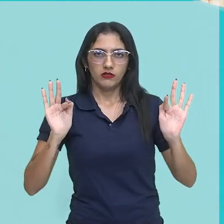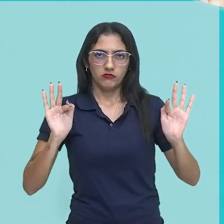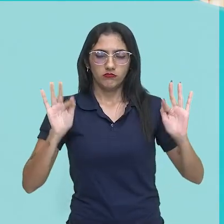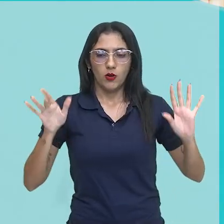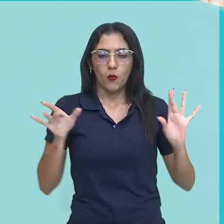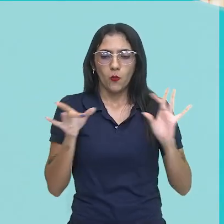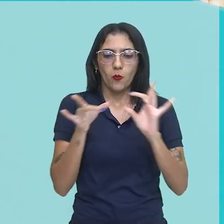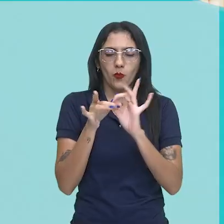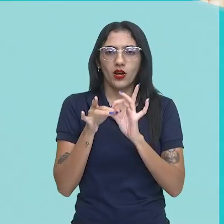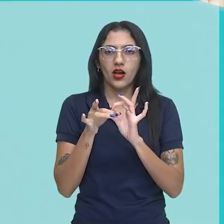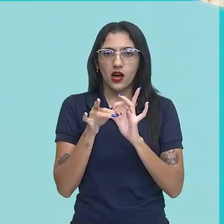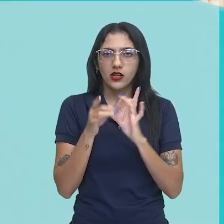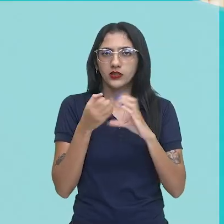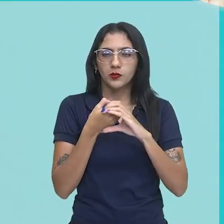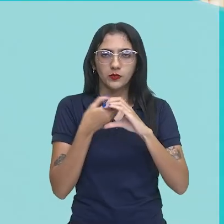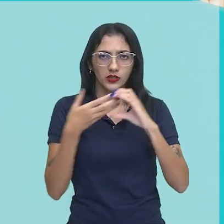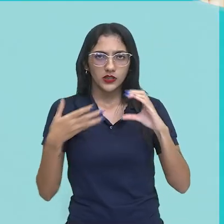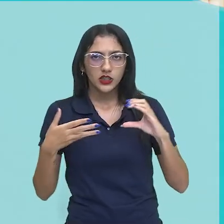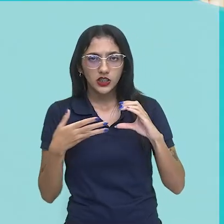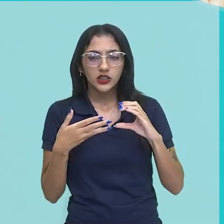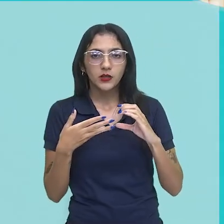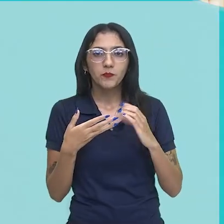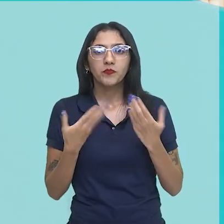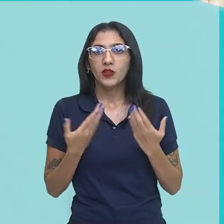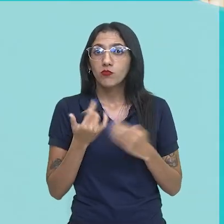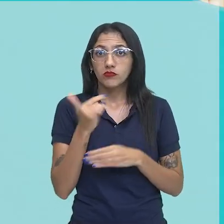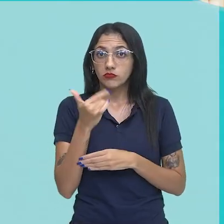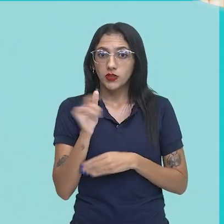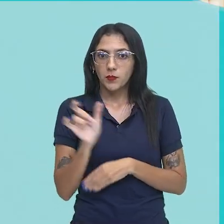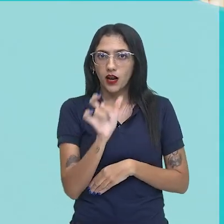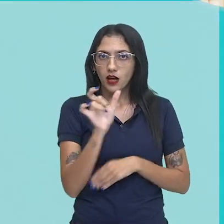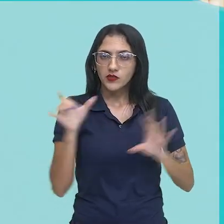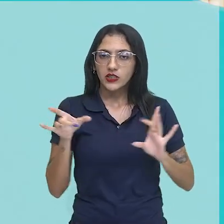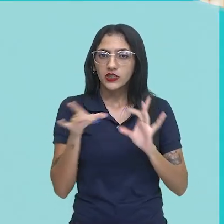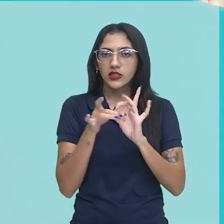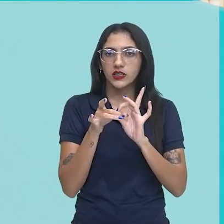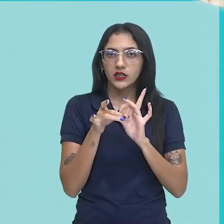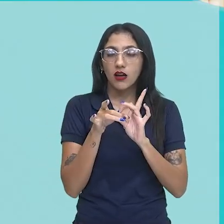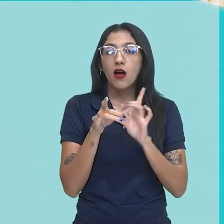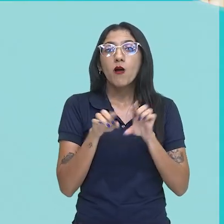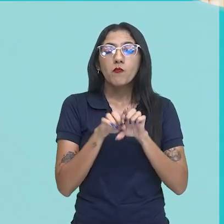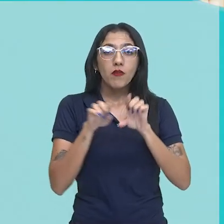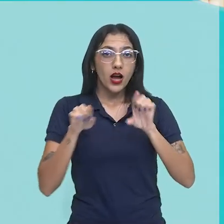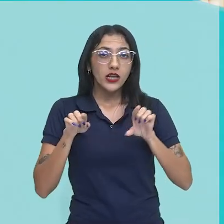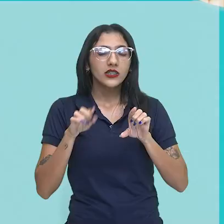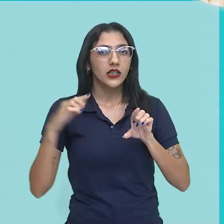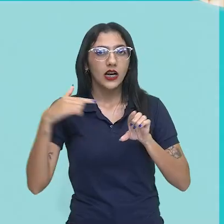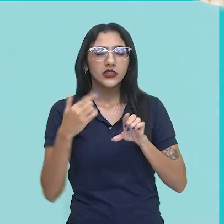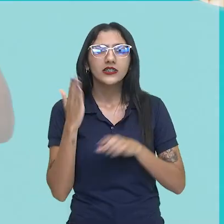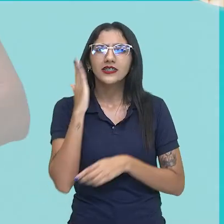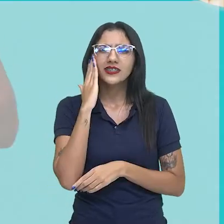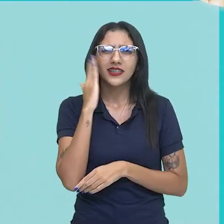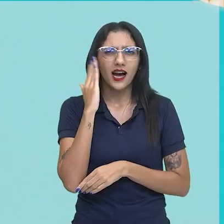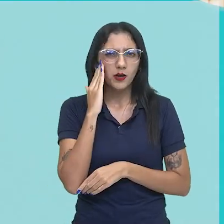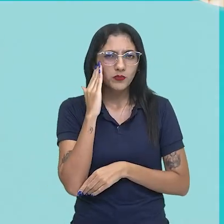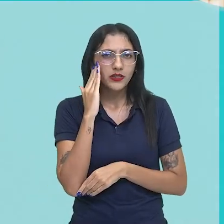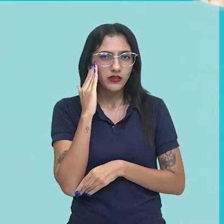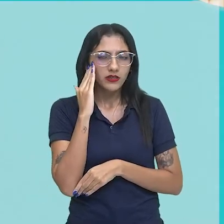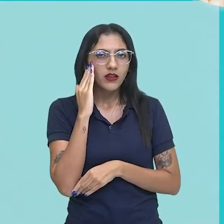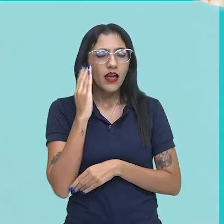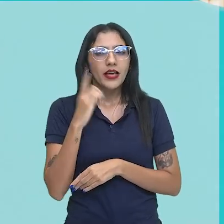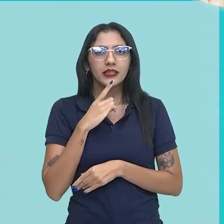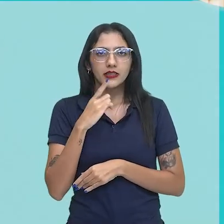de elementos de ligação, quando ele não é utilizado, mas mesmo assim faz uma